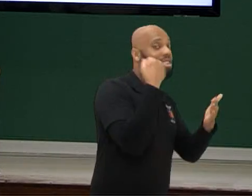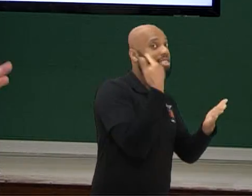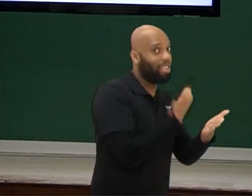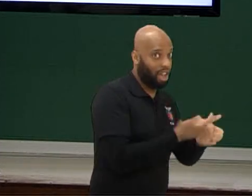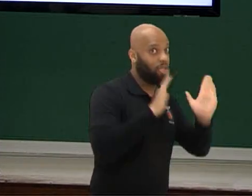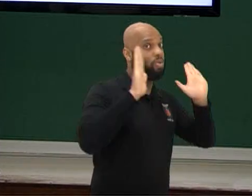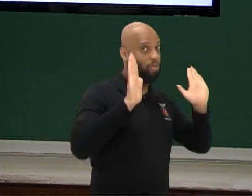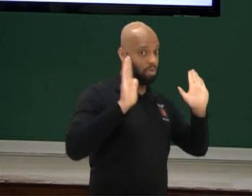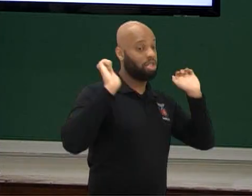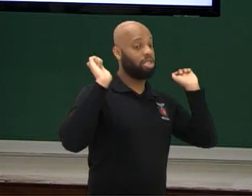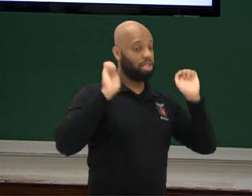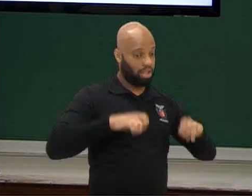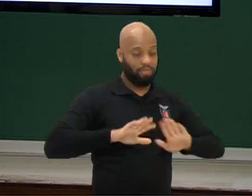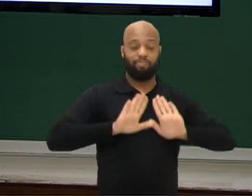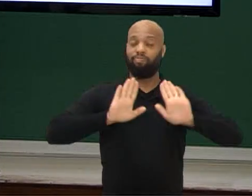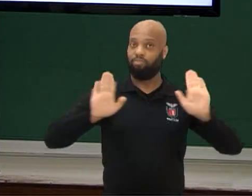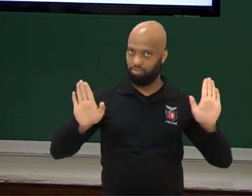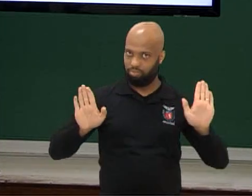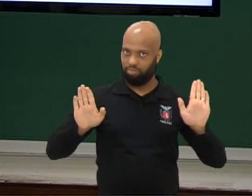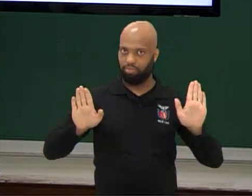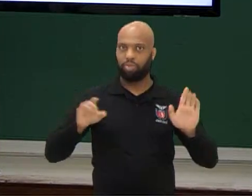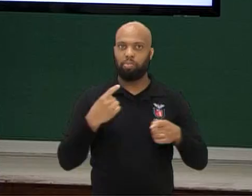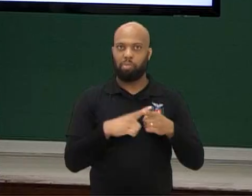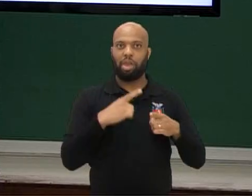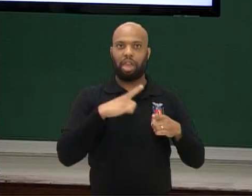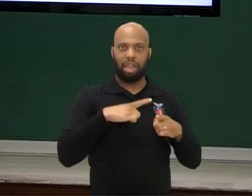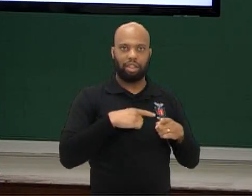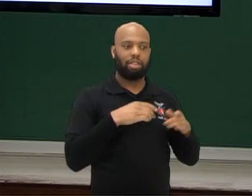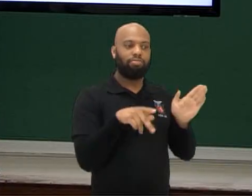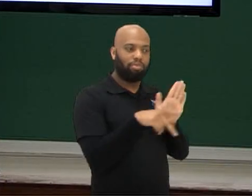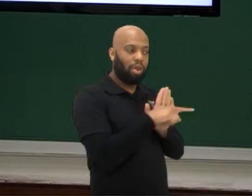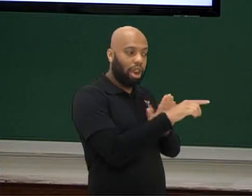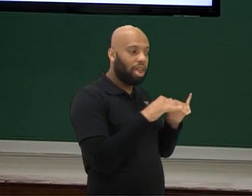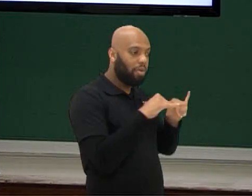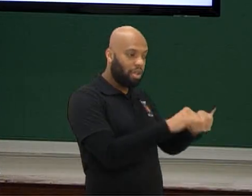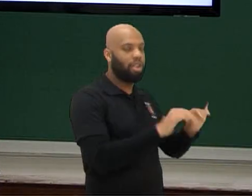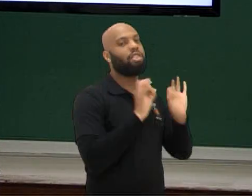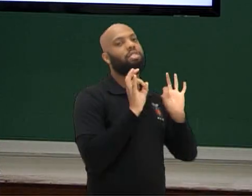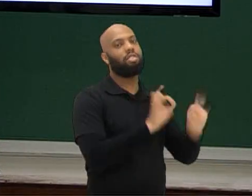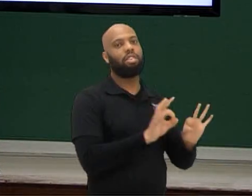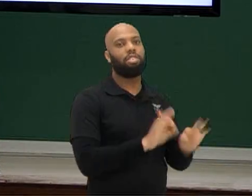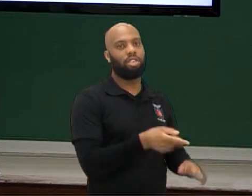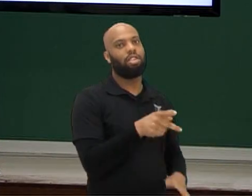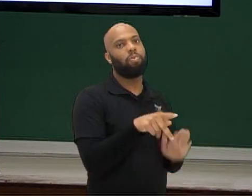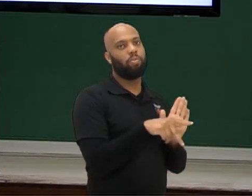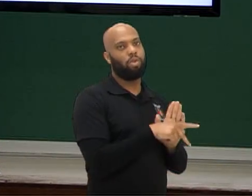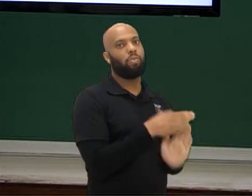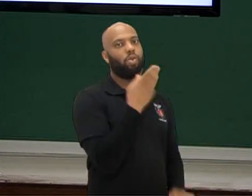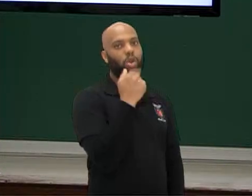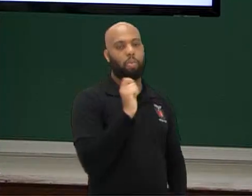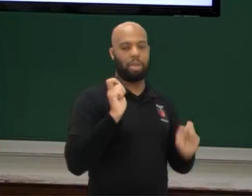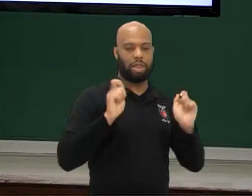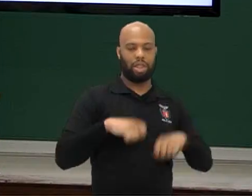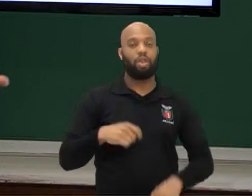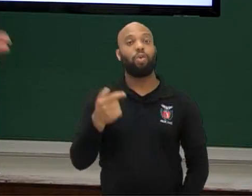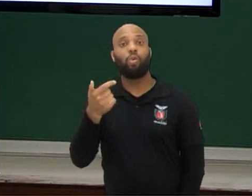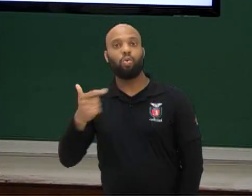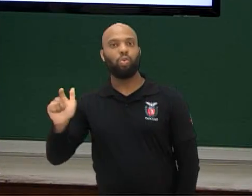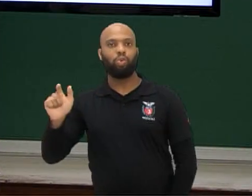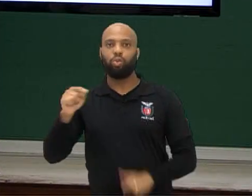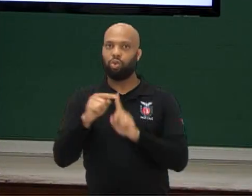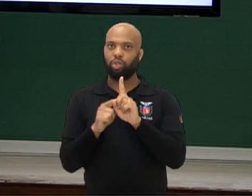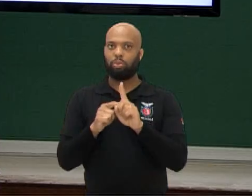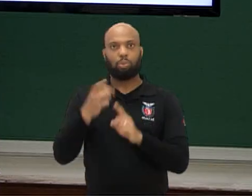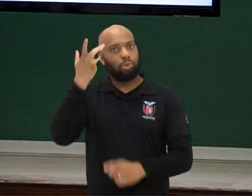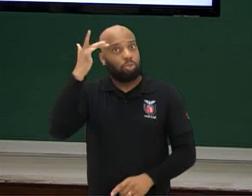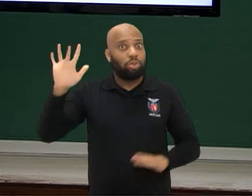combinar assim, vai no mercado, compra aquele bonitinho, empacotadinho, que você tem certeza que aquele é de comer. Os outros a gente